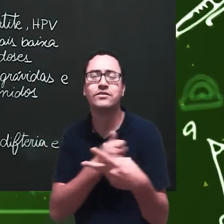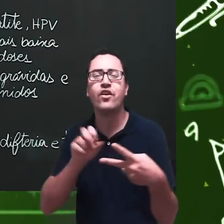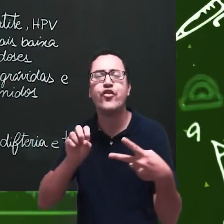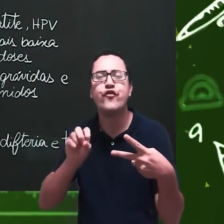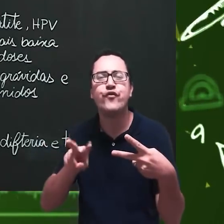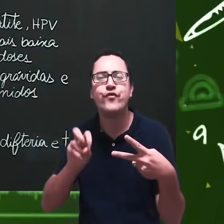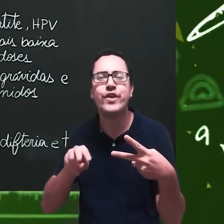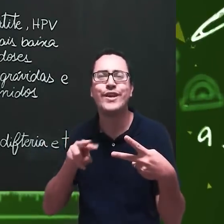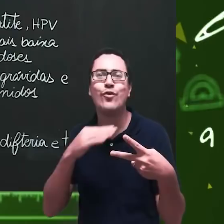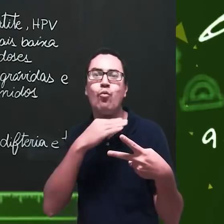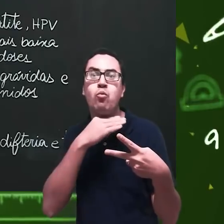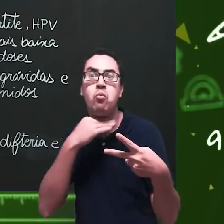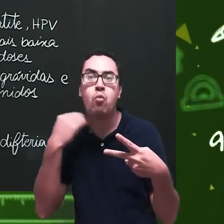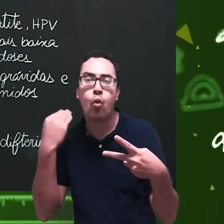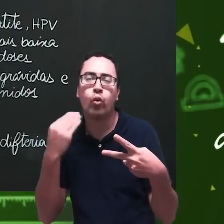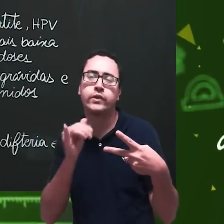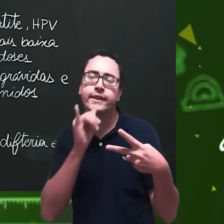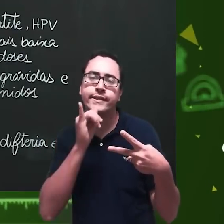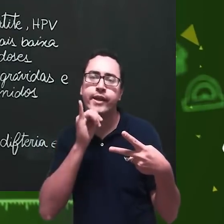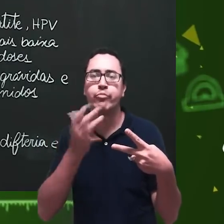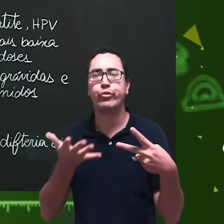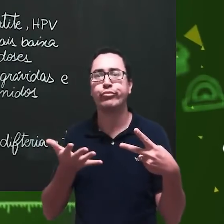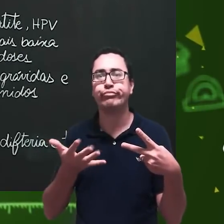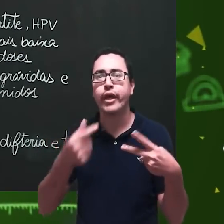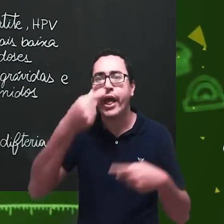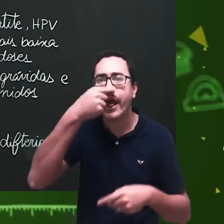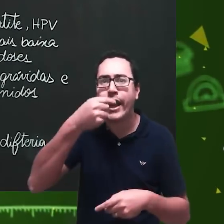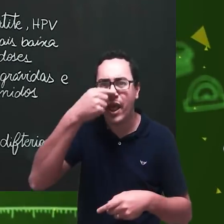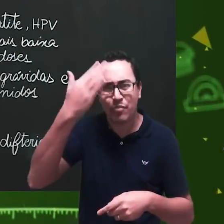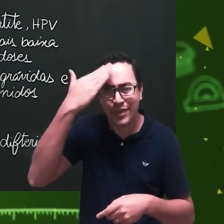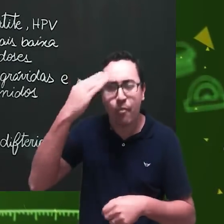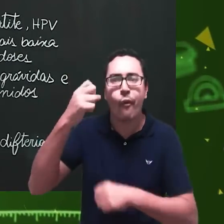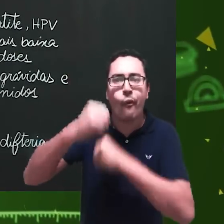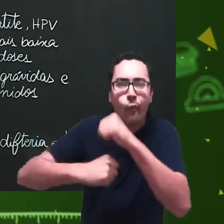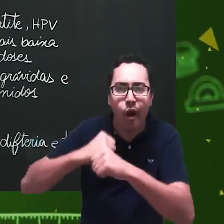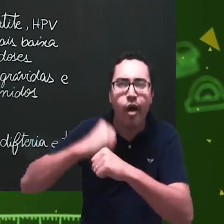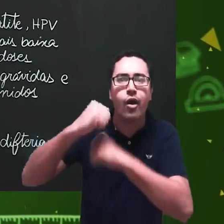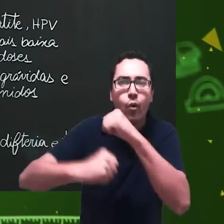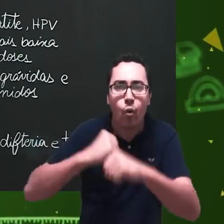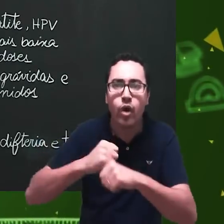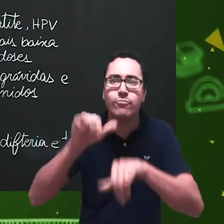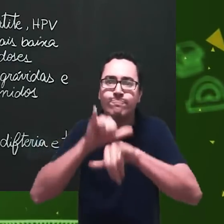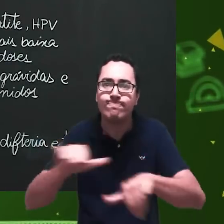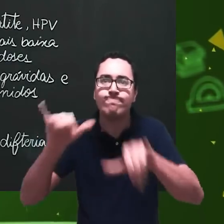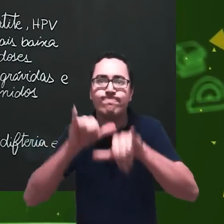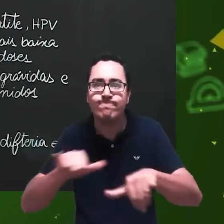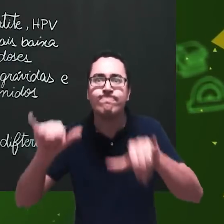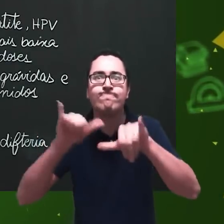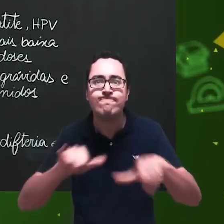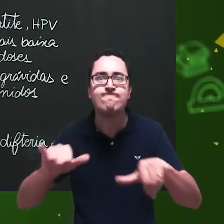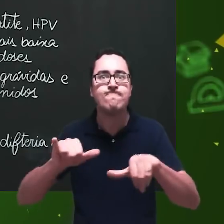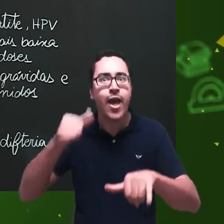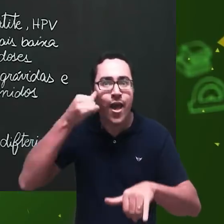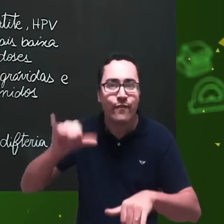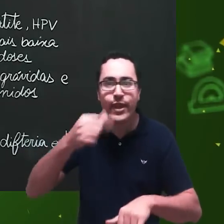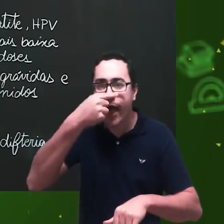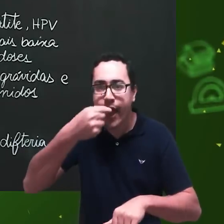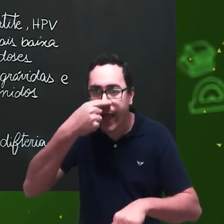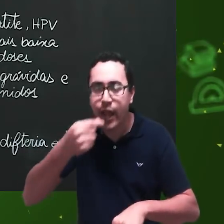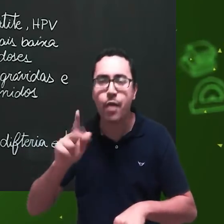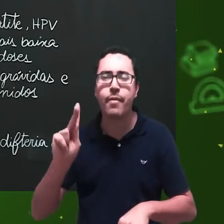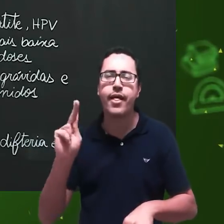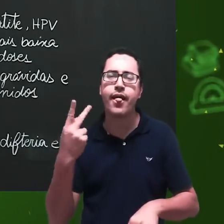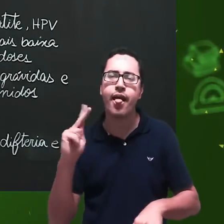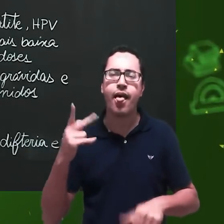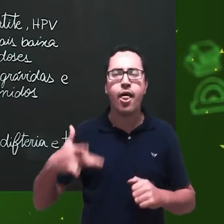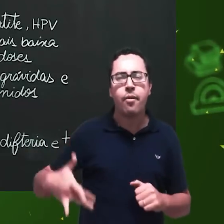morto, gripe, né? Temos aí campanhas anuais de gripe, hepatite, a vacina do HPV, são